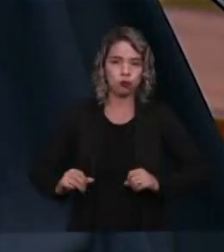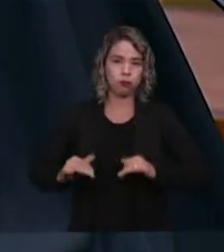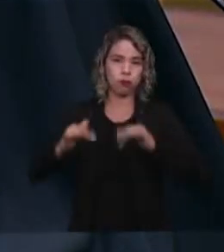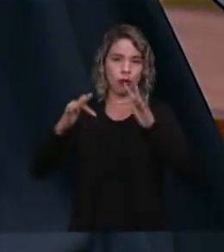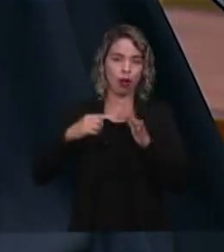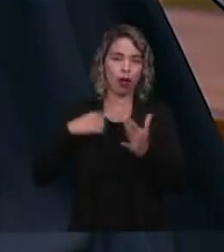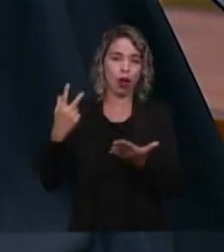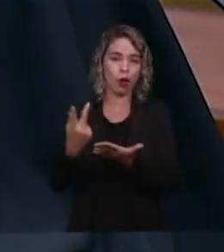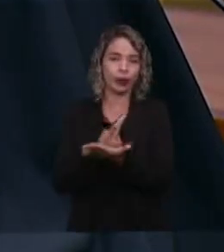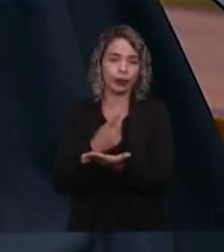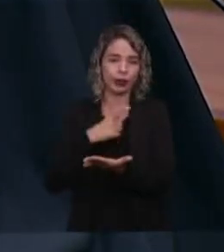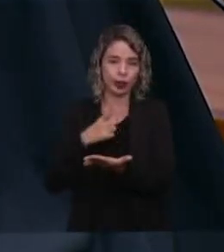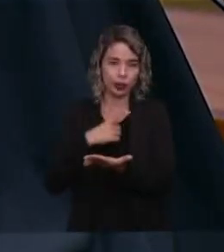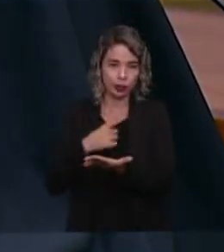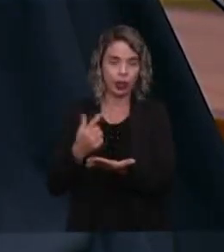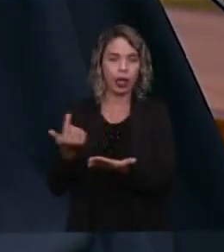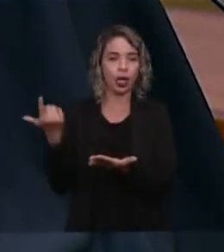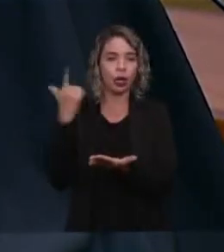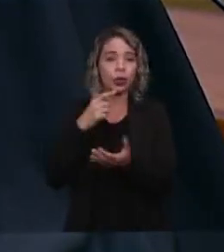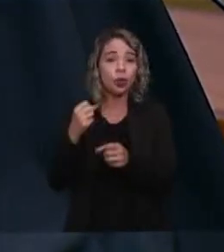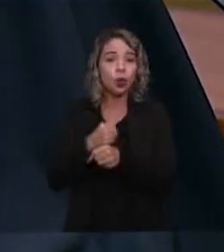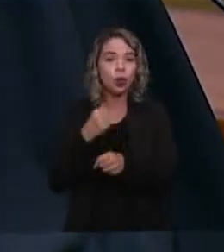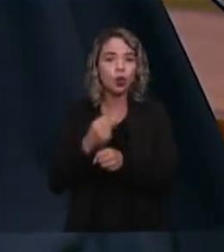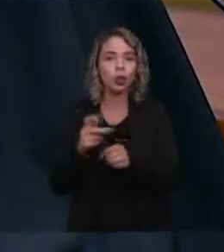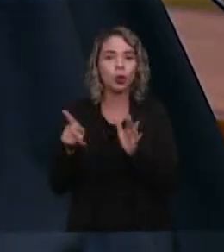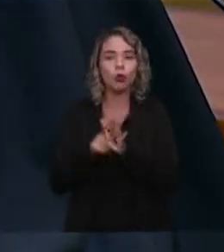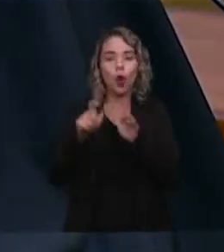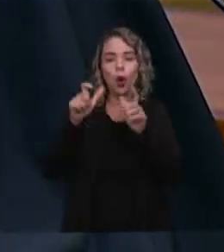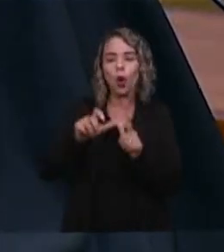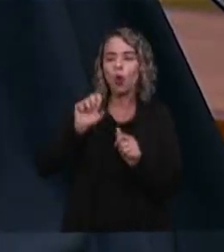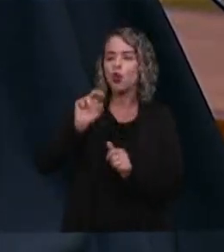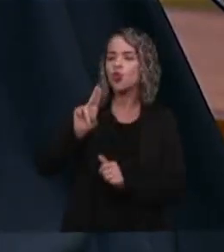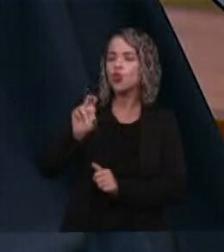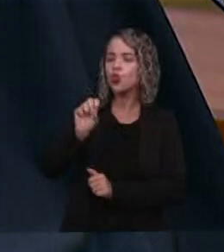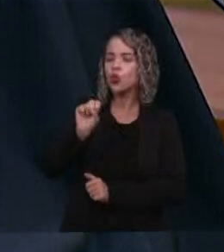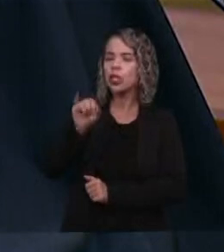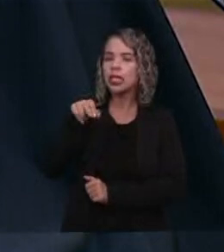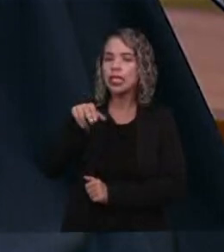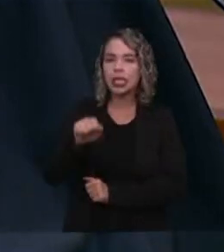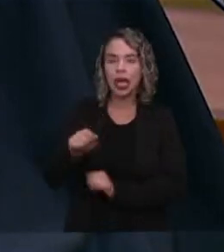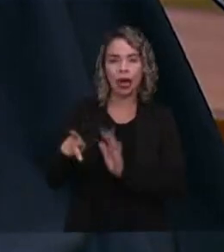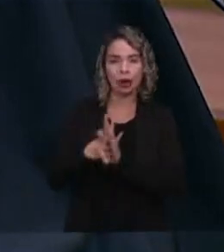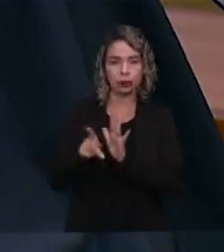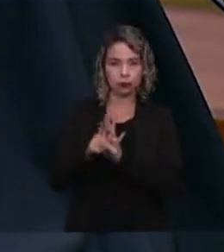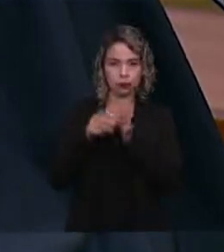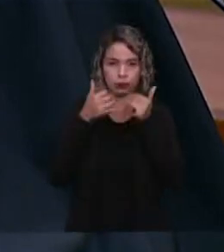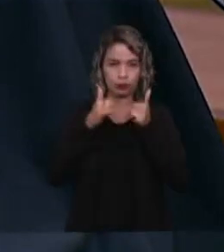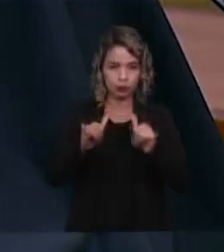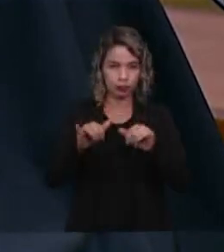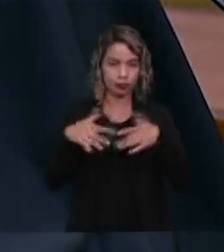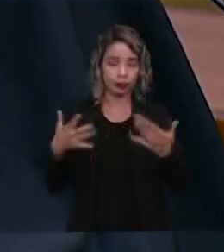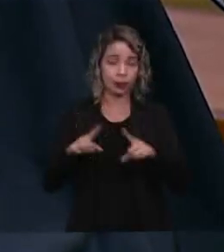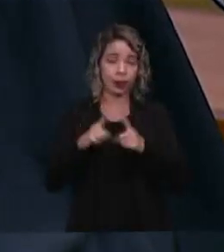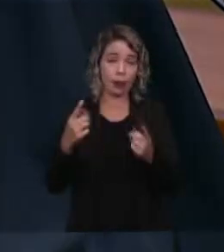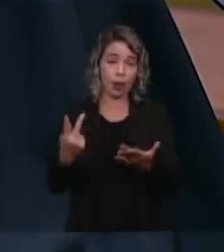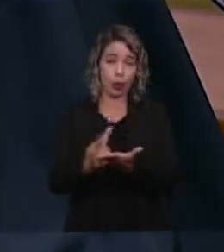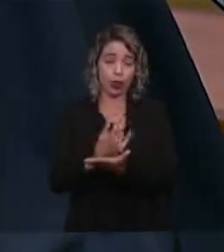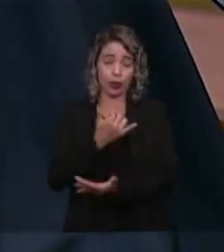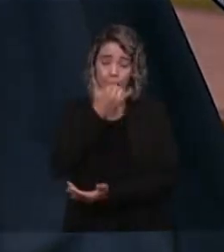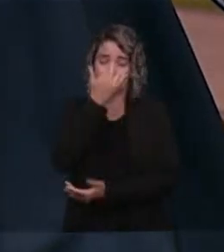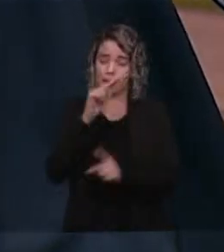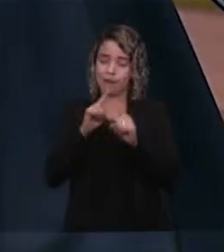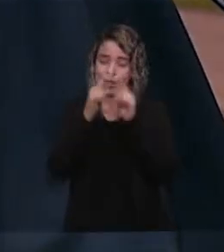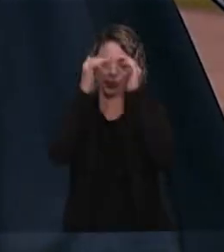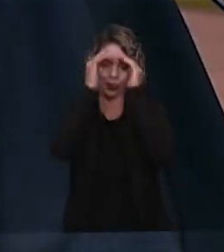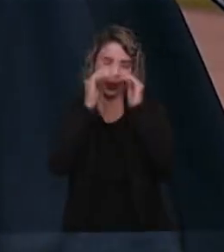viabilizar capital de giro para a reconstrução das usinas, pedido que, não obstante legítimo e justificado pela situação excepcional da calamidade pública, não foi